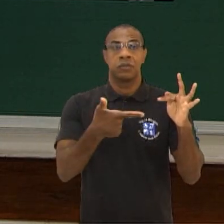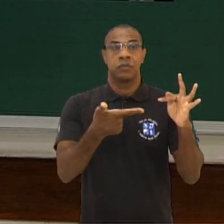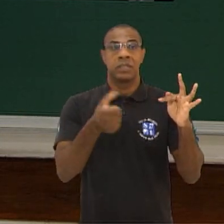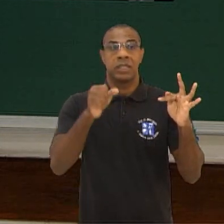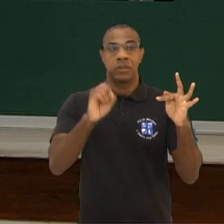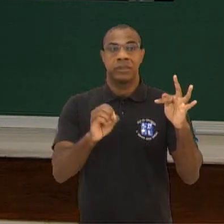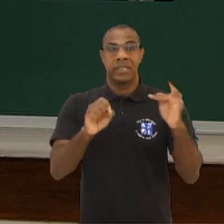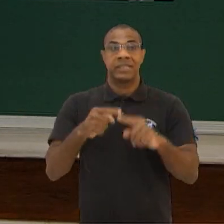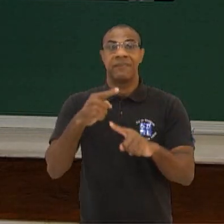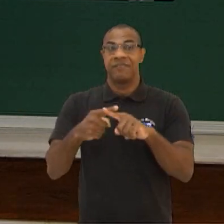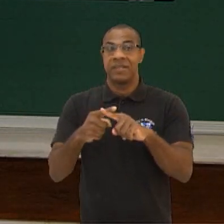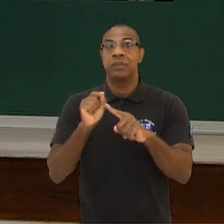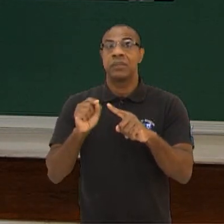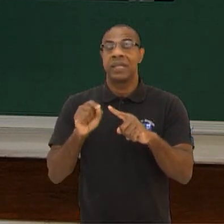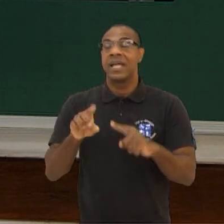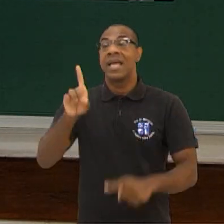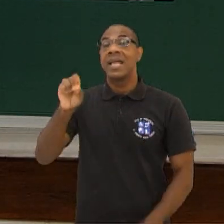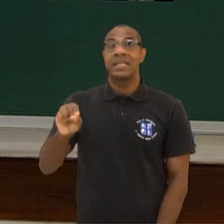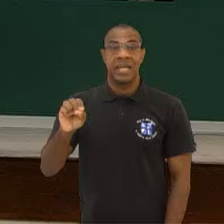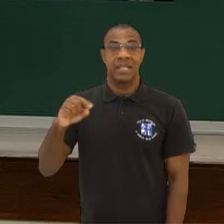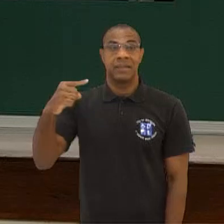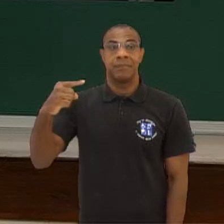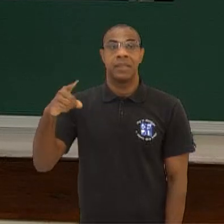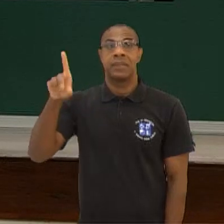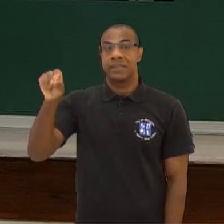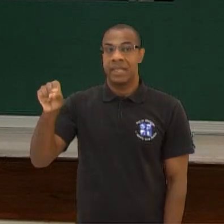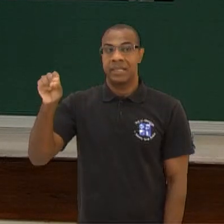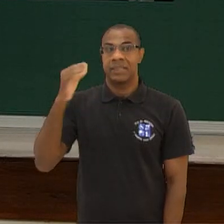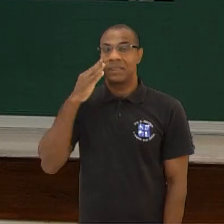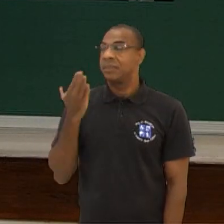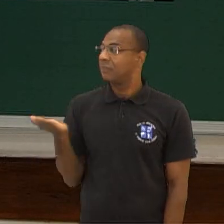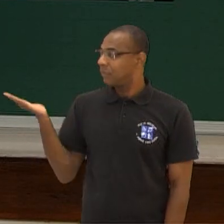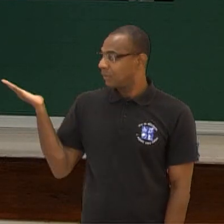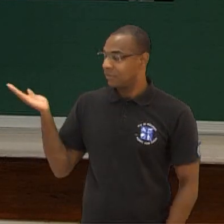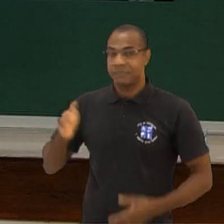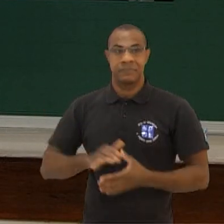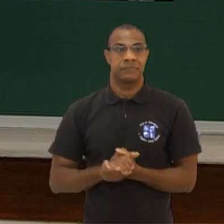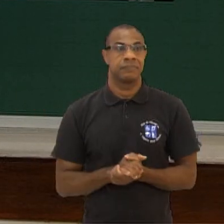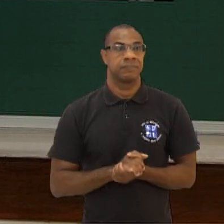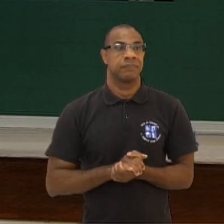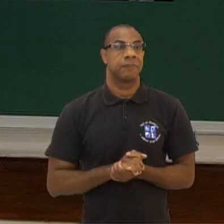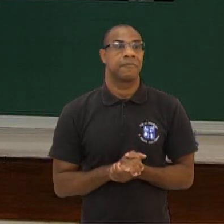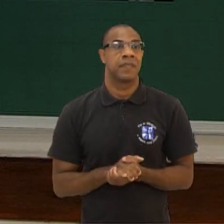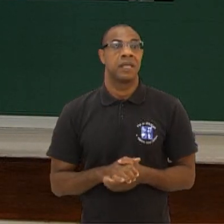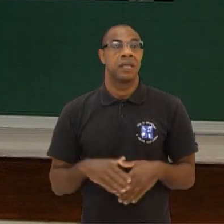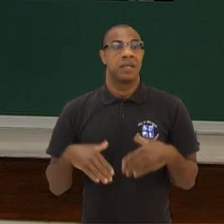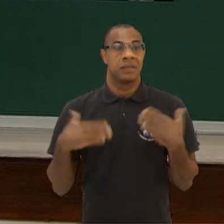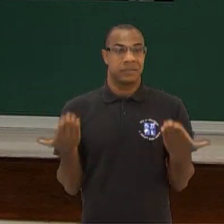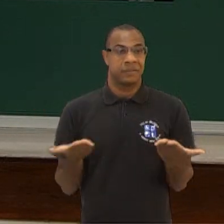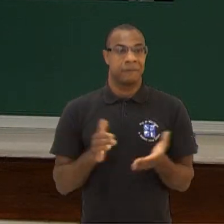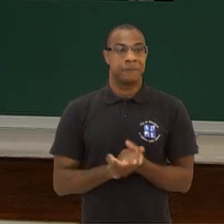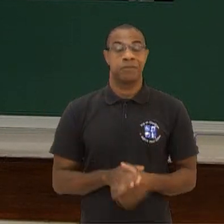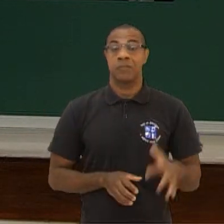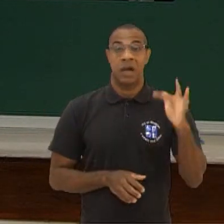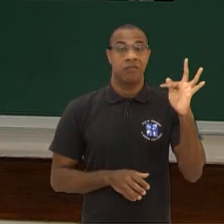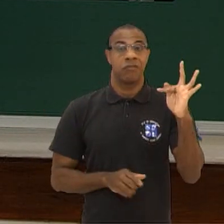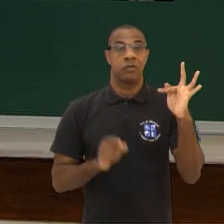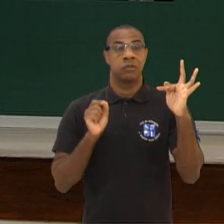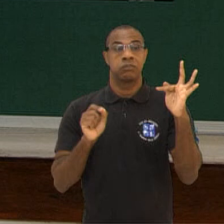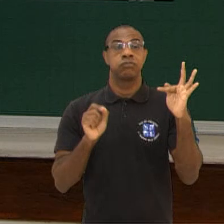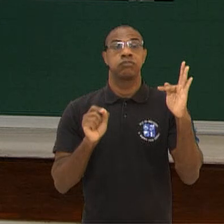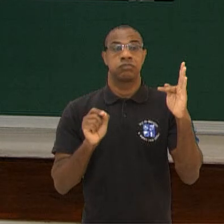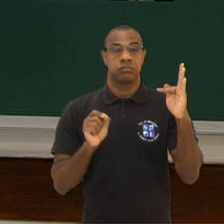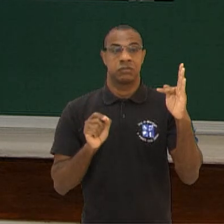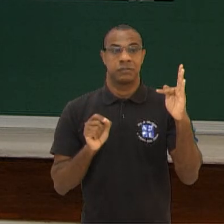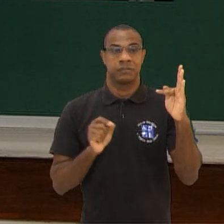no lado do 2, para ficar em notação científica, nós vamos pular 2 casas para a esquerda. Então, nós temos que aumentar esse